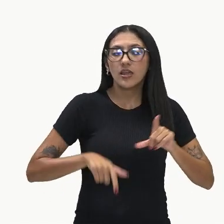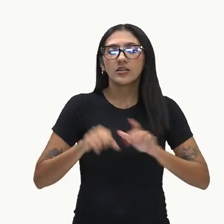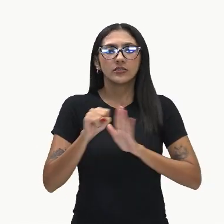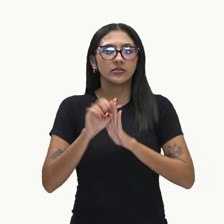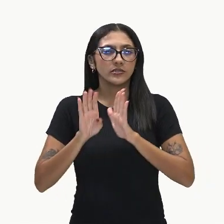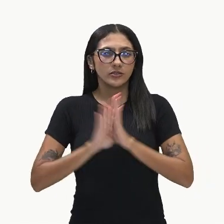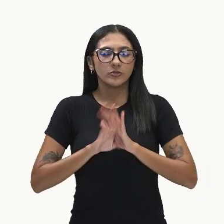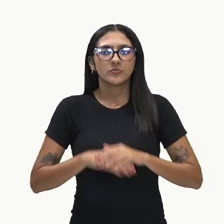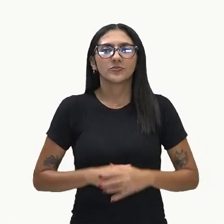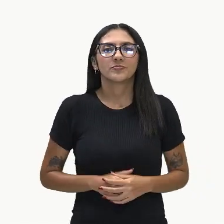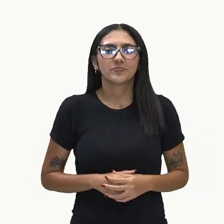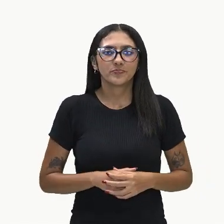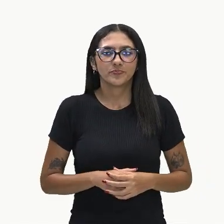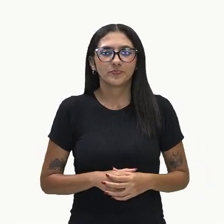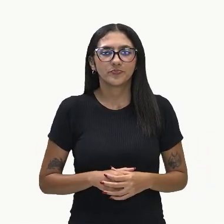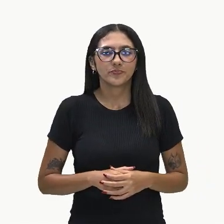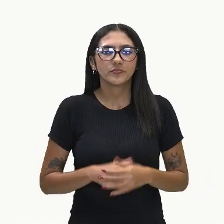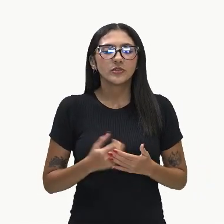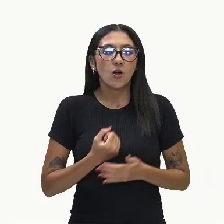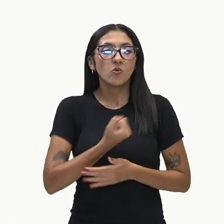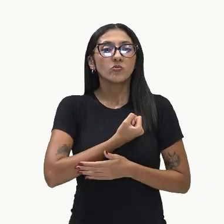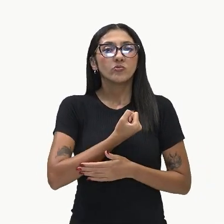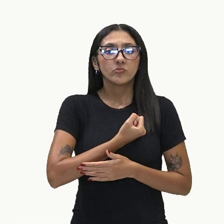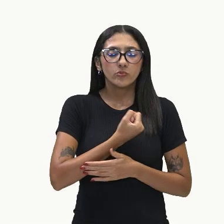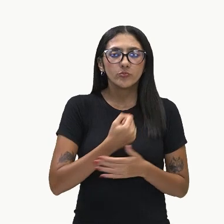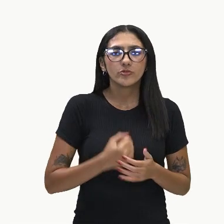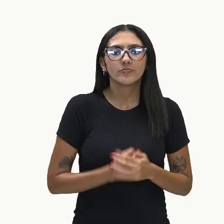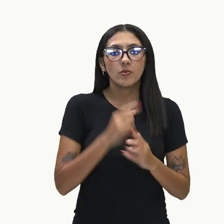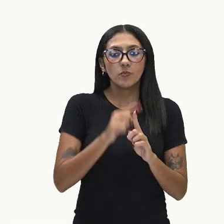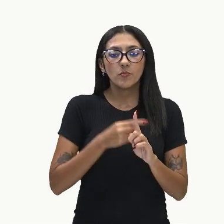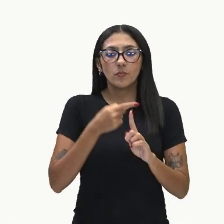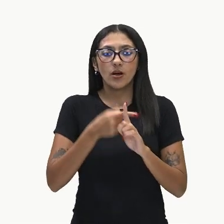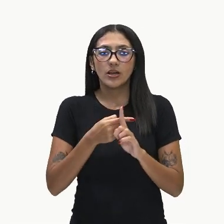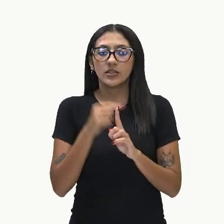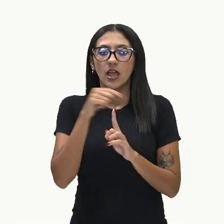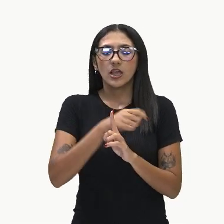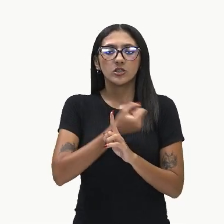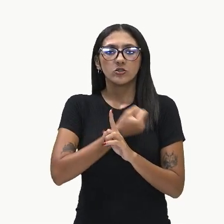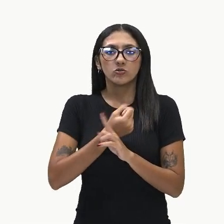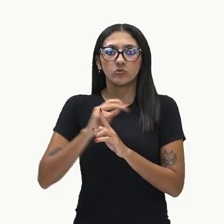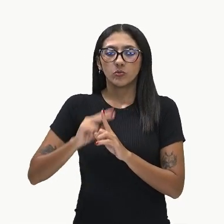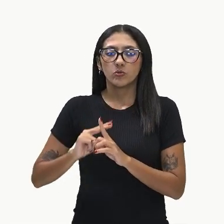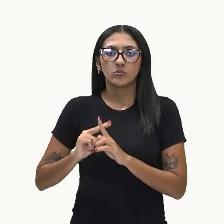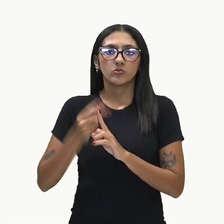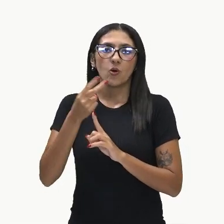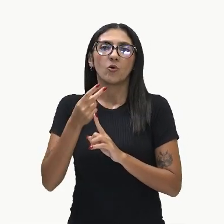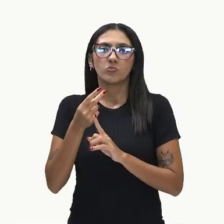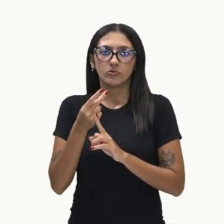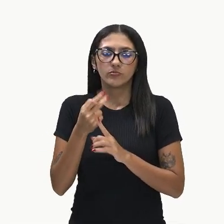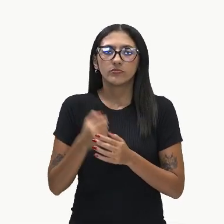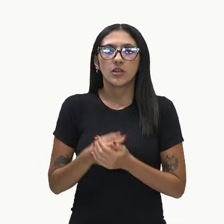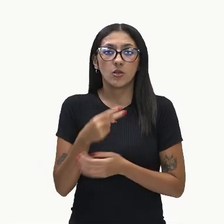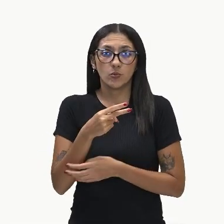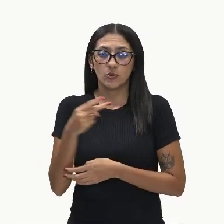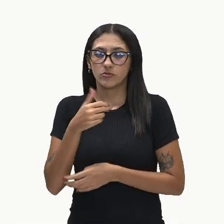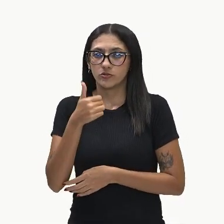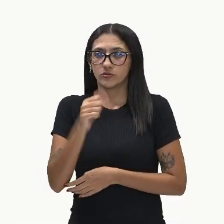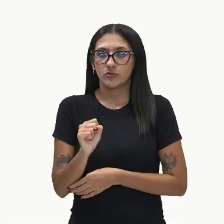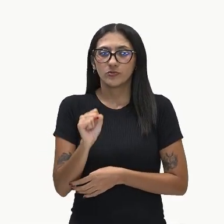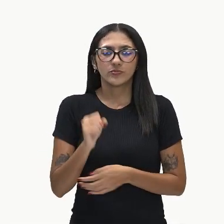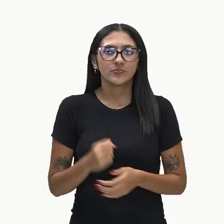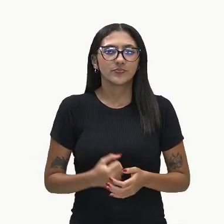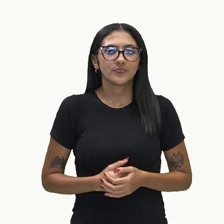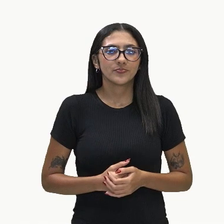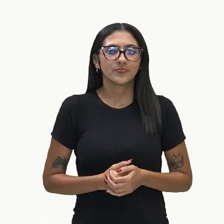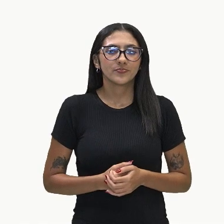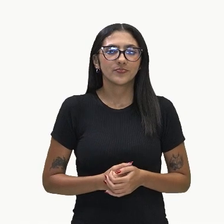símbolos. Então, um número mais o seu dobro é igual a 18. Observe que o que eu estou falando também